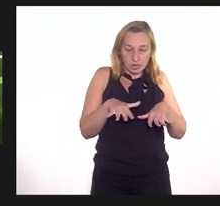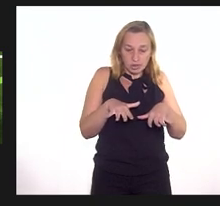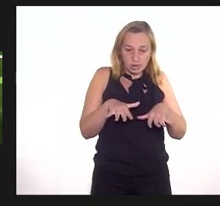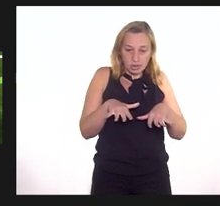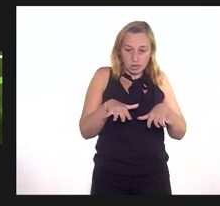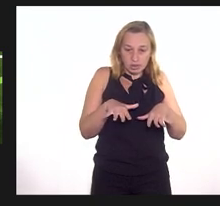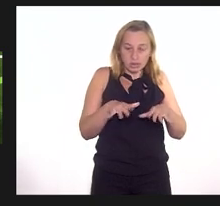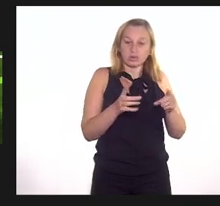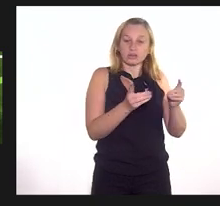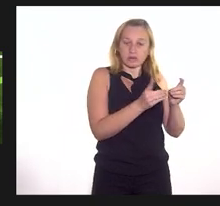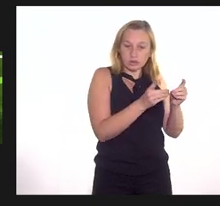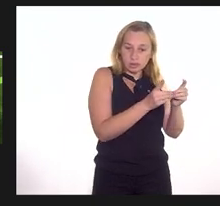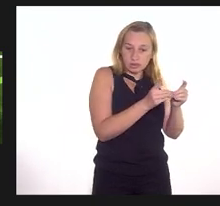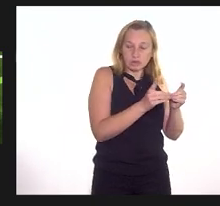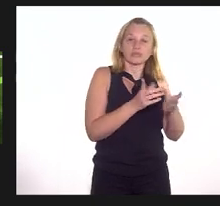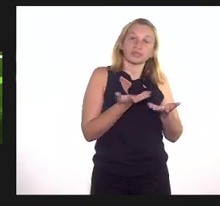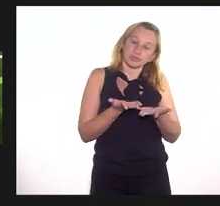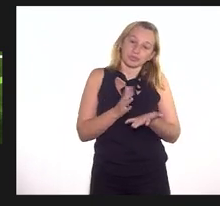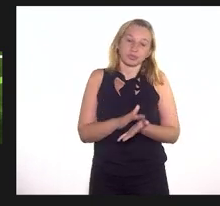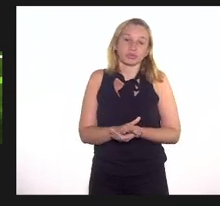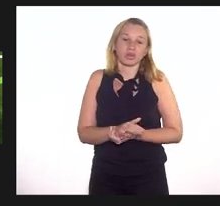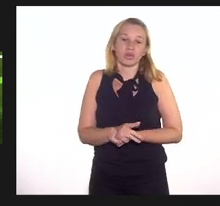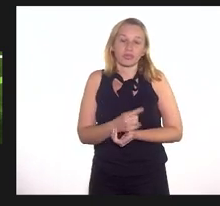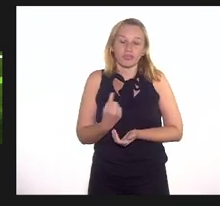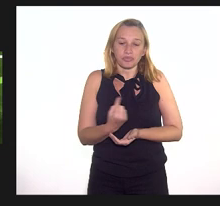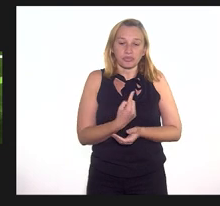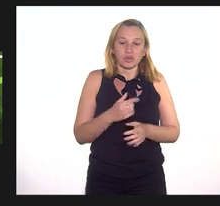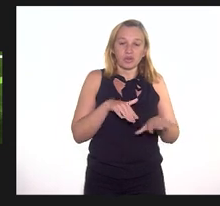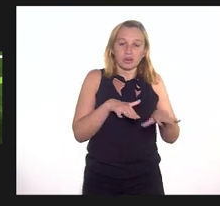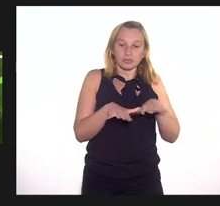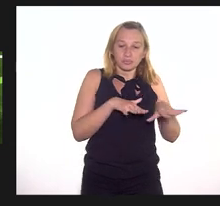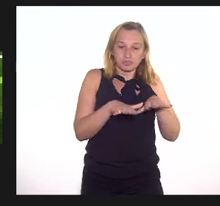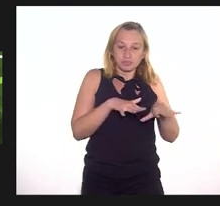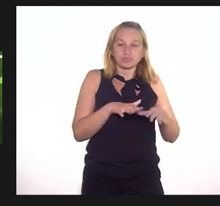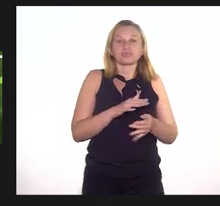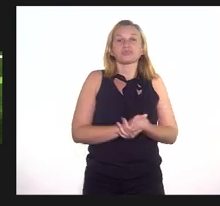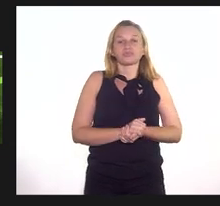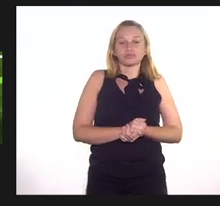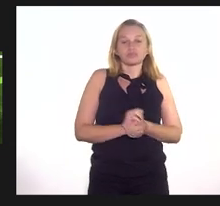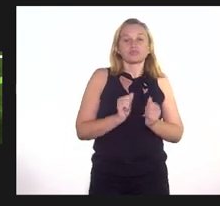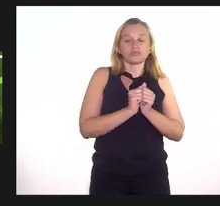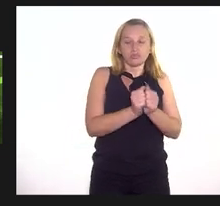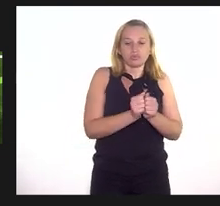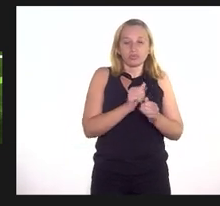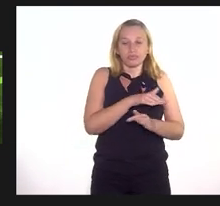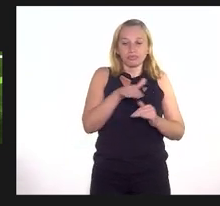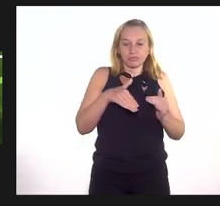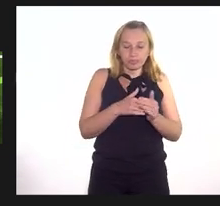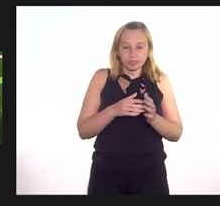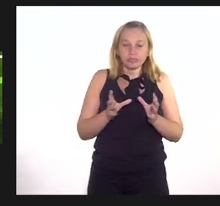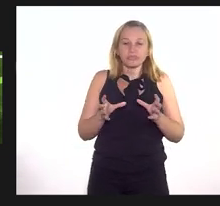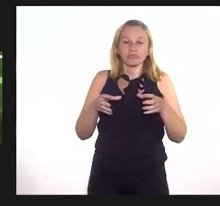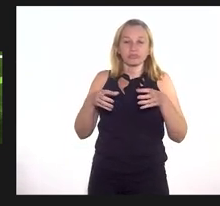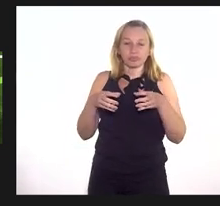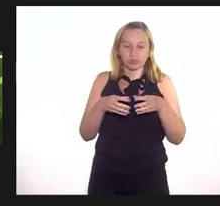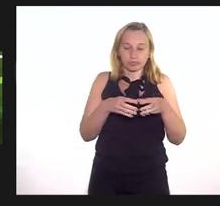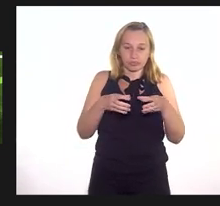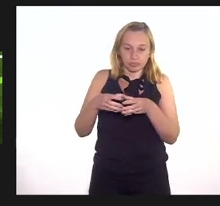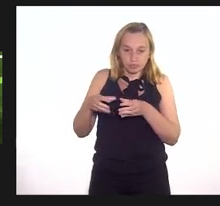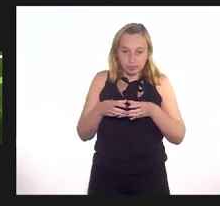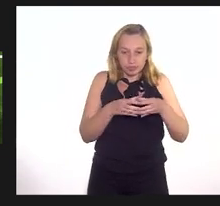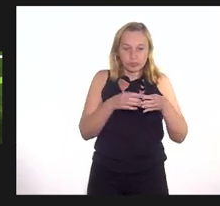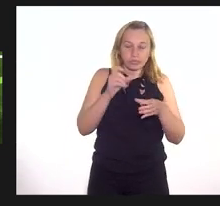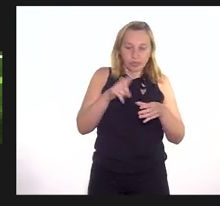dos pacientes. Então, nós estamos mobilizados junto com todas as comunidades. É